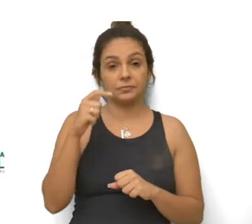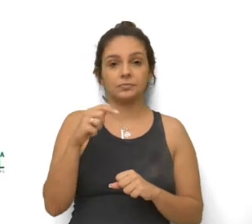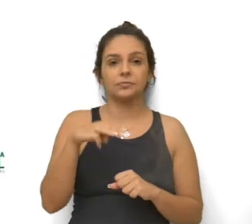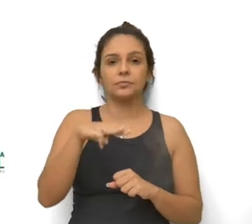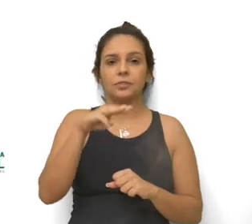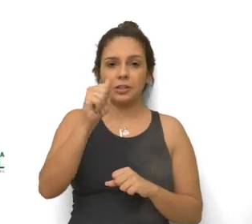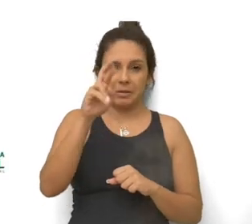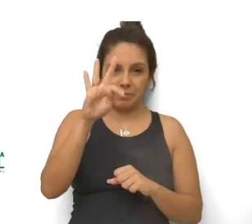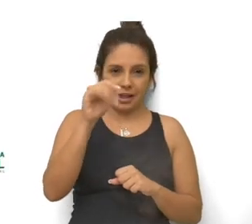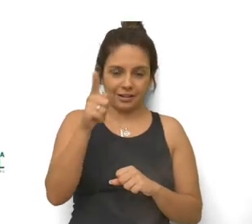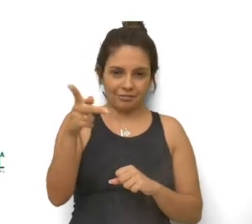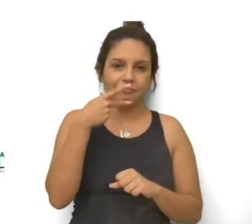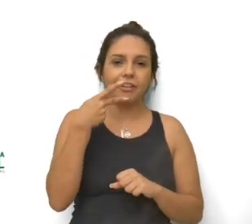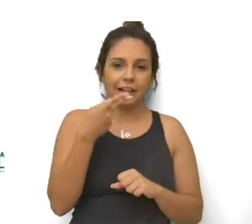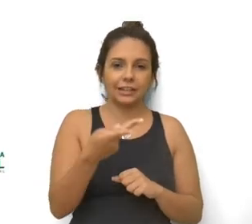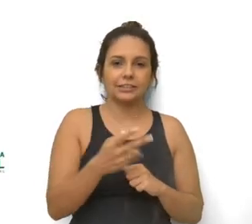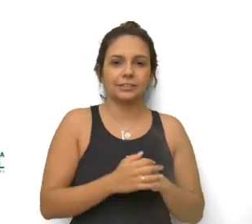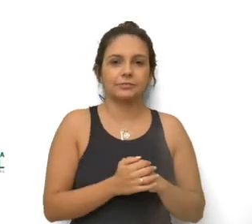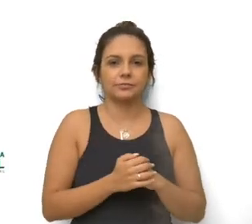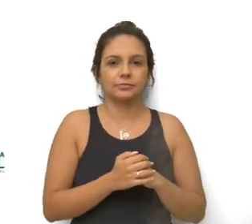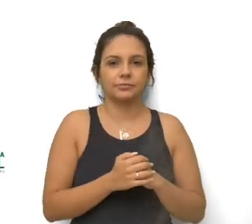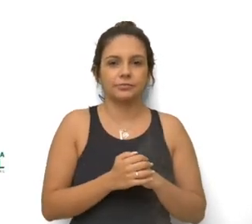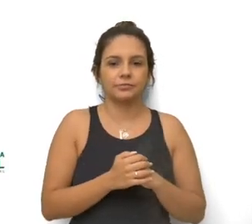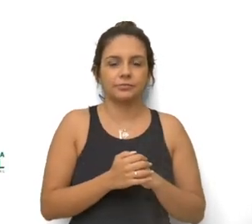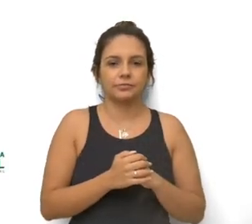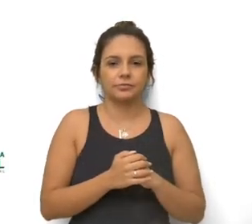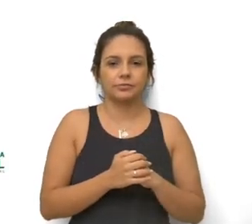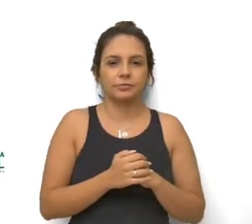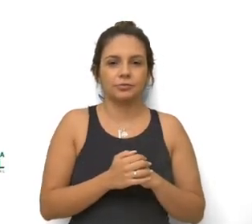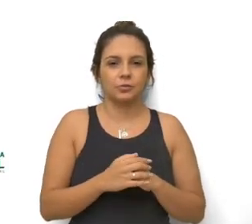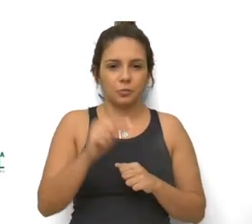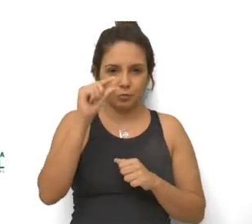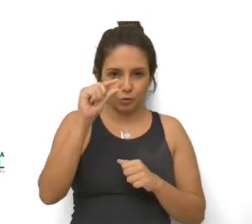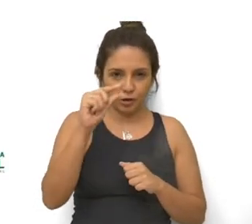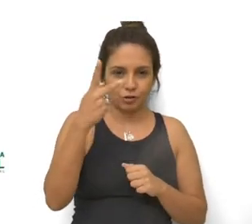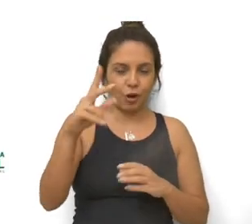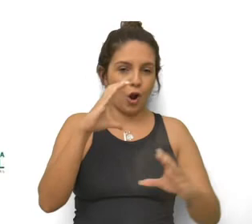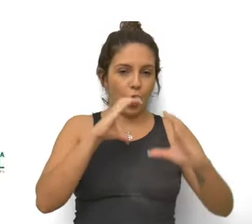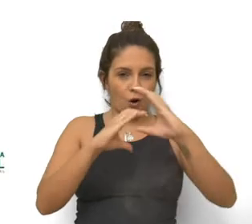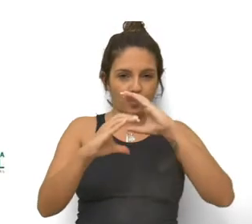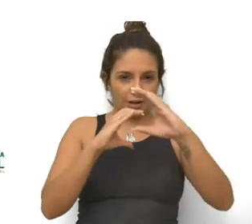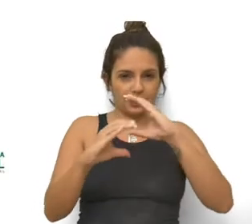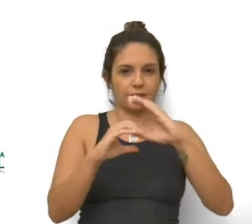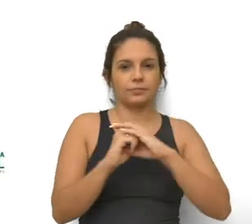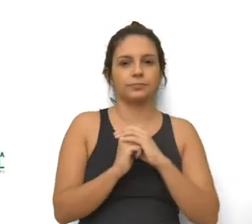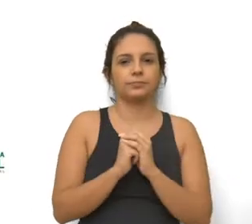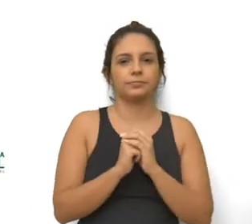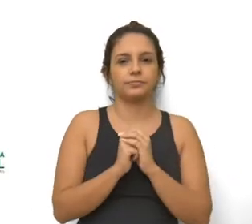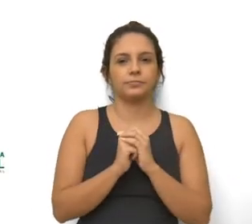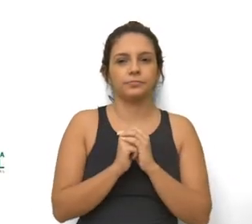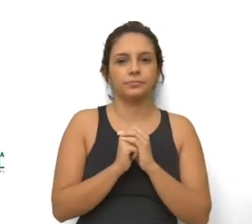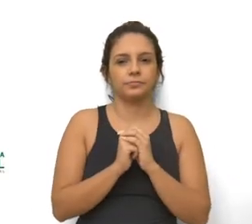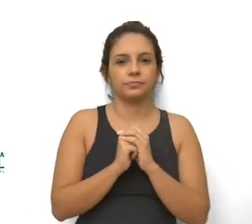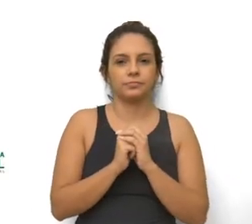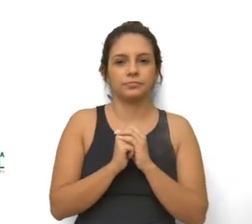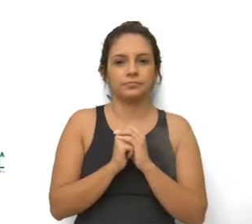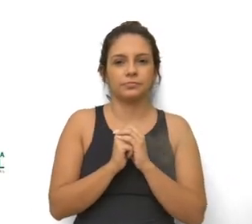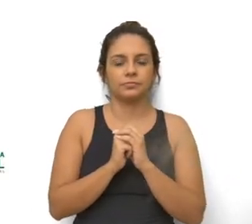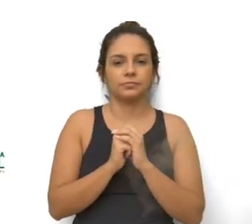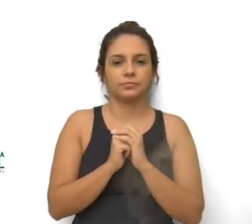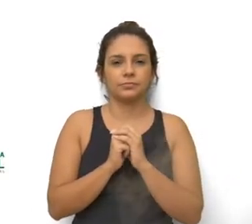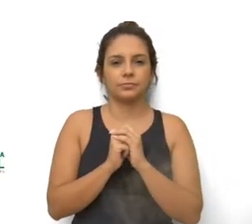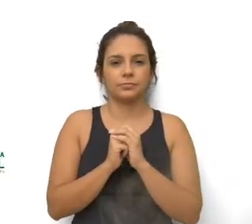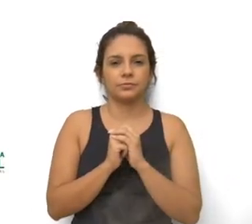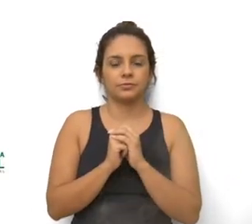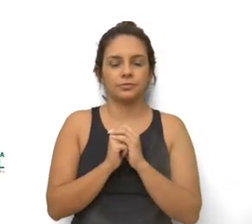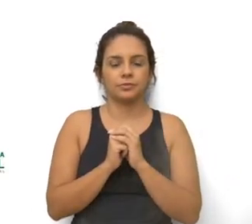eu gostaria que você falasse mais um pouquinho dessa comunicação, porque raras vezes